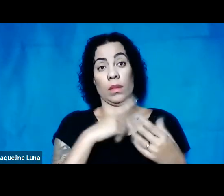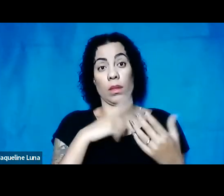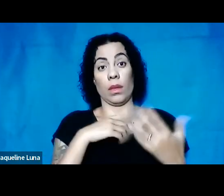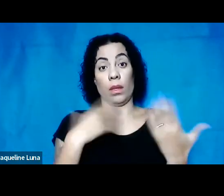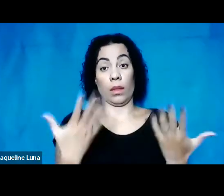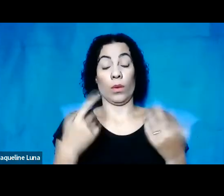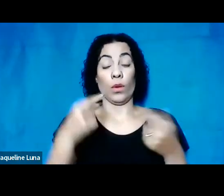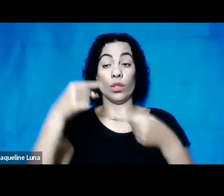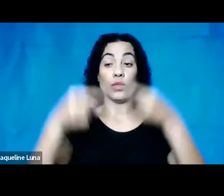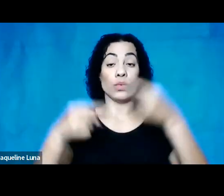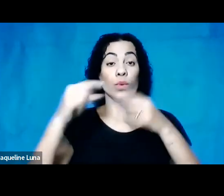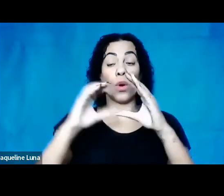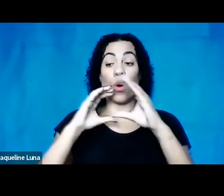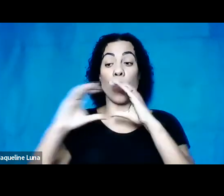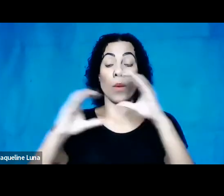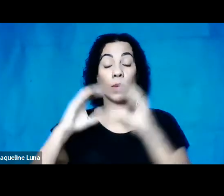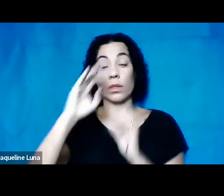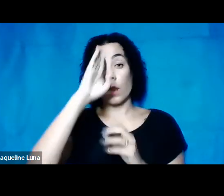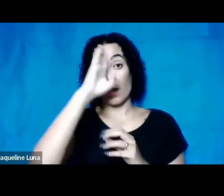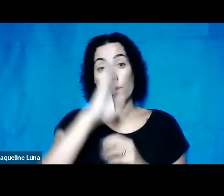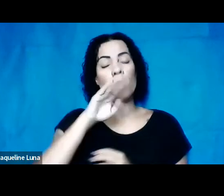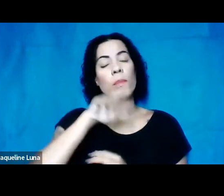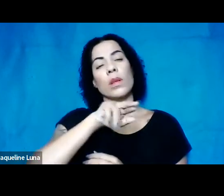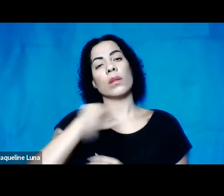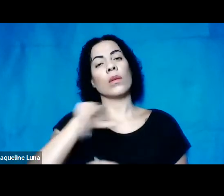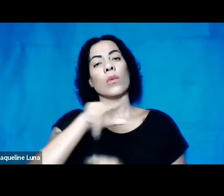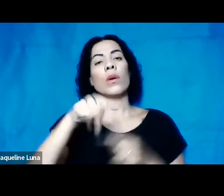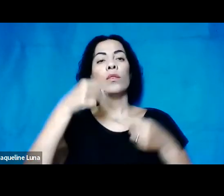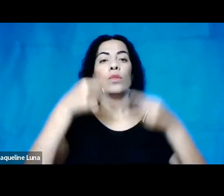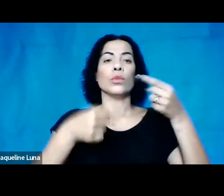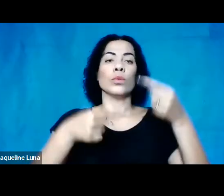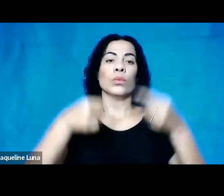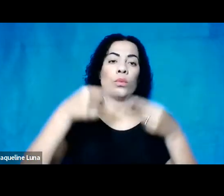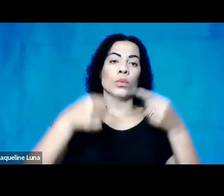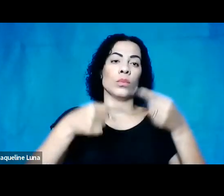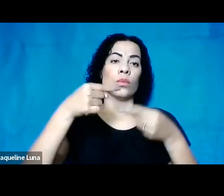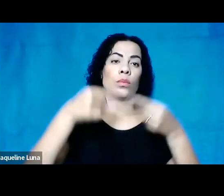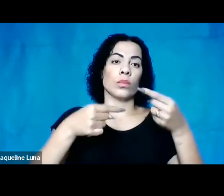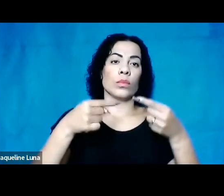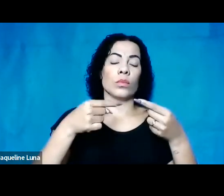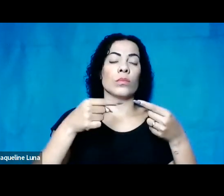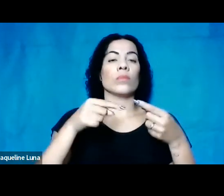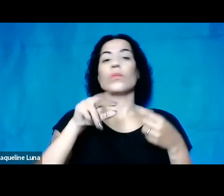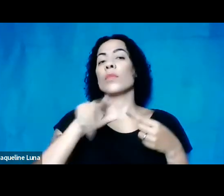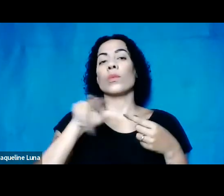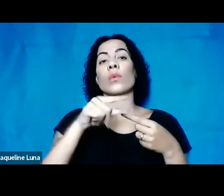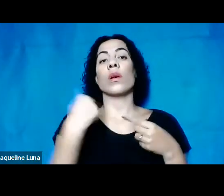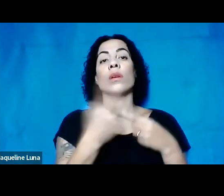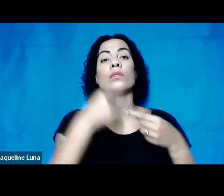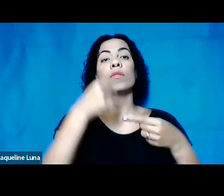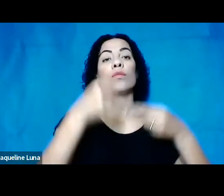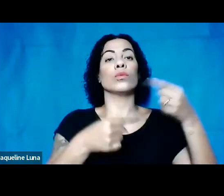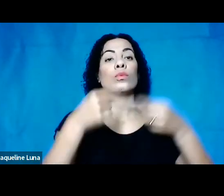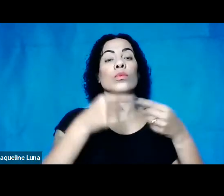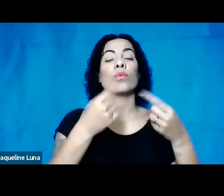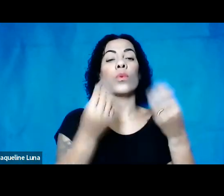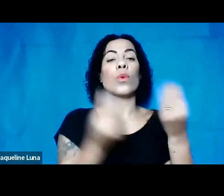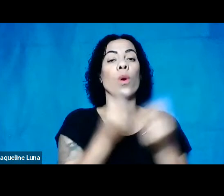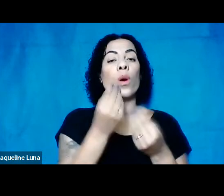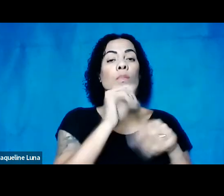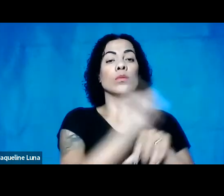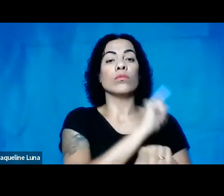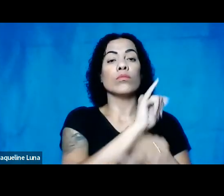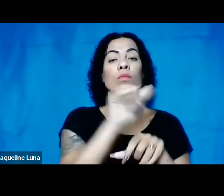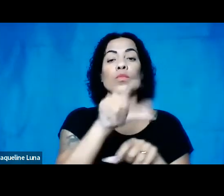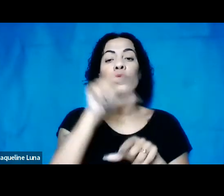discutir comunicação pública não é discutir a gente discutir um segmento, uma estratégia, como é que a